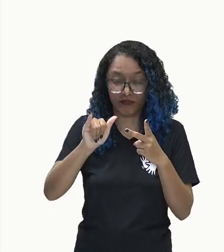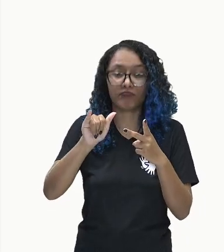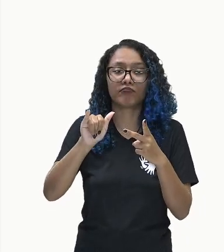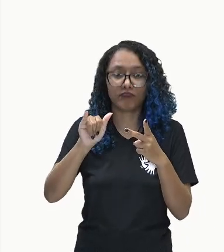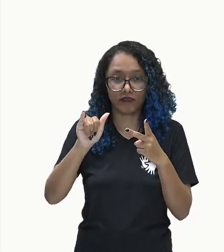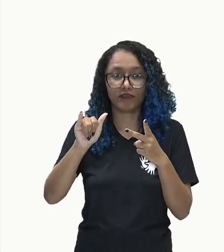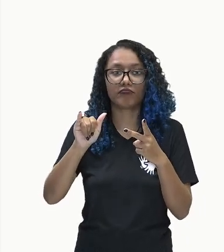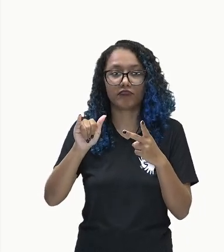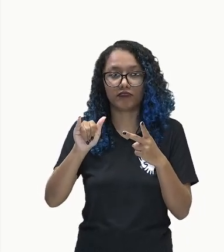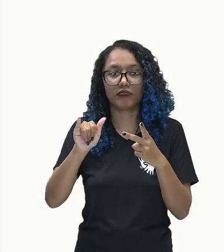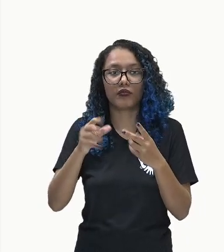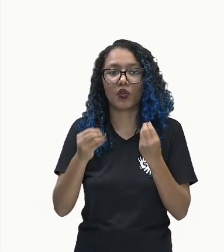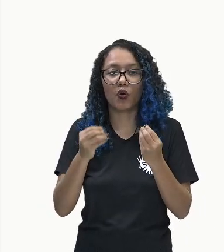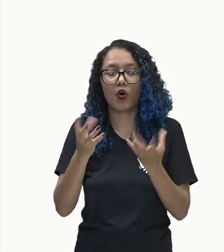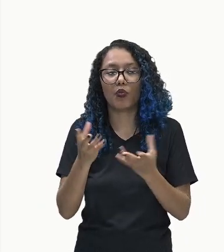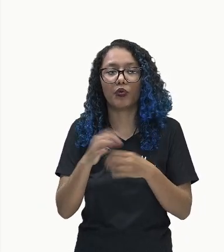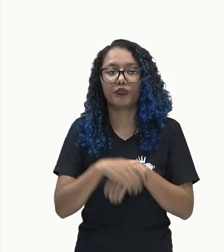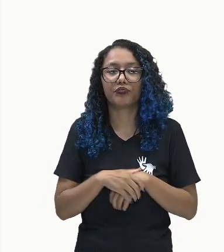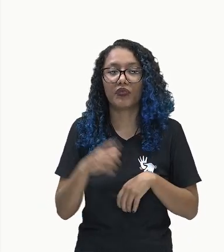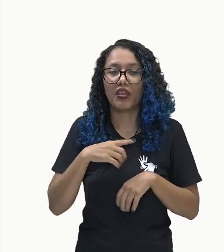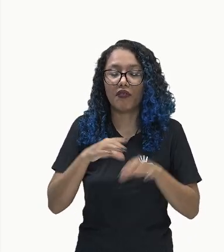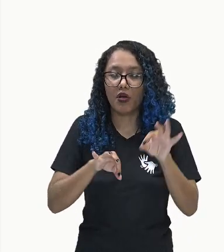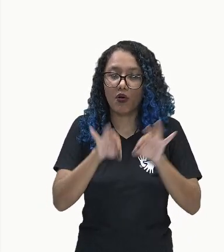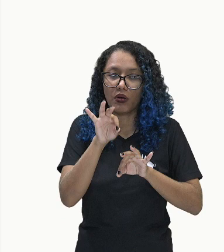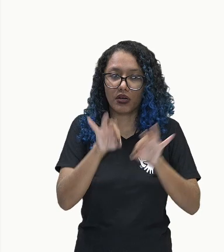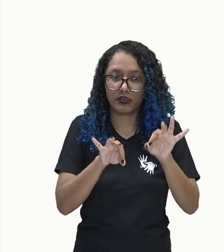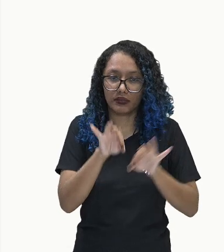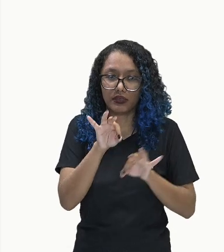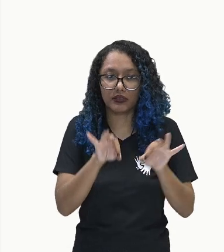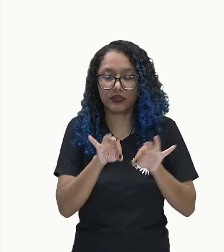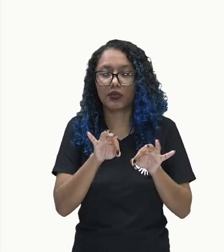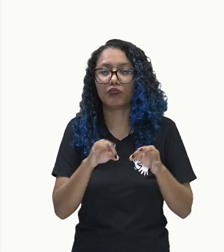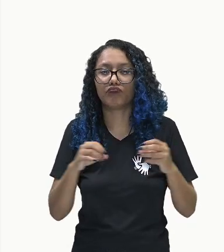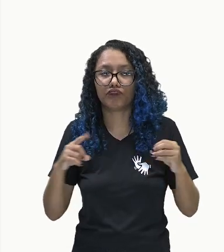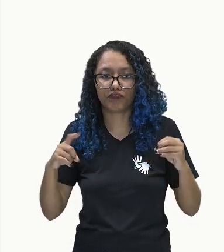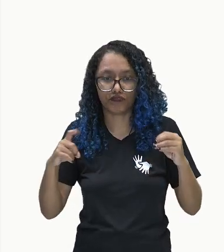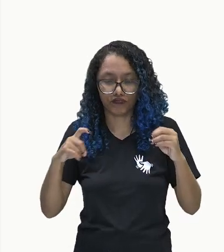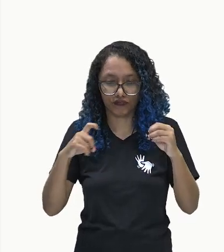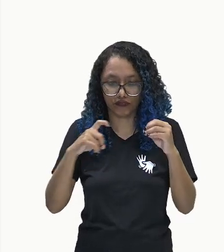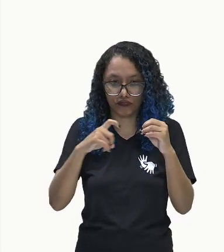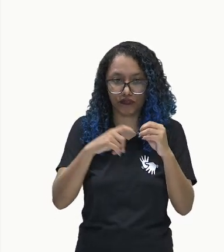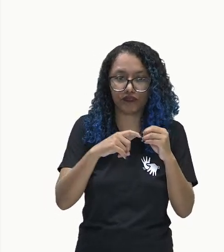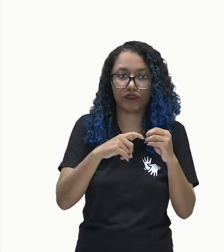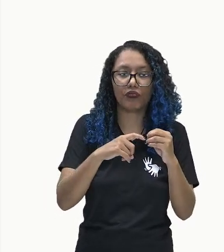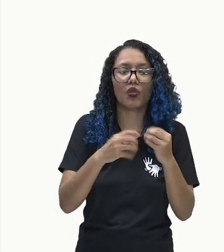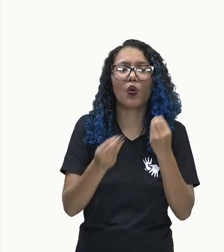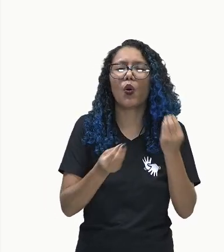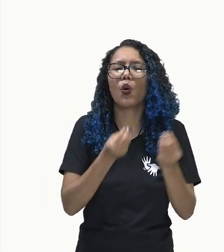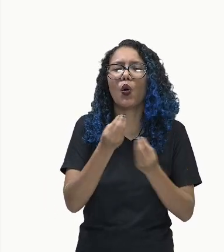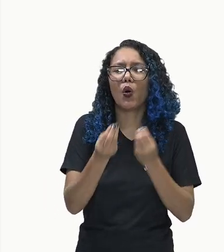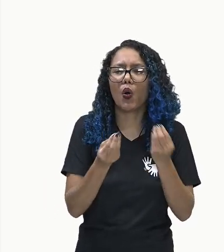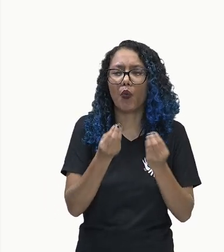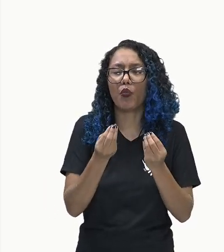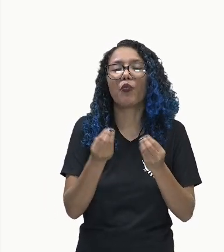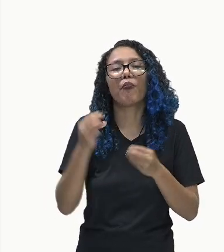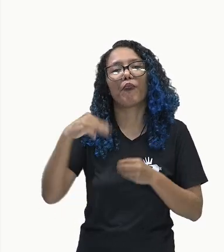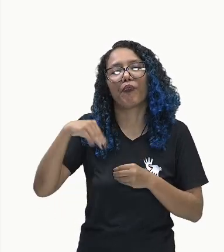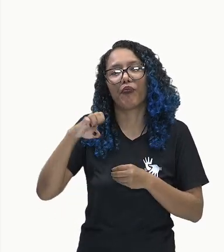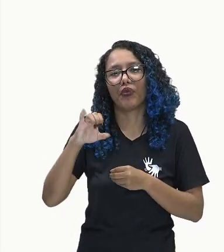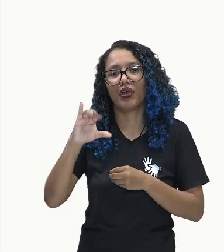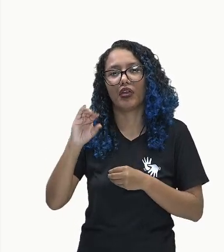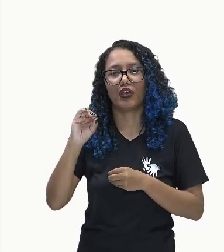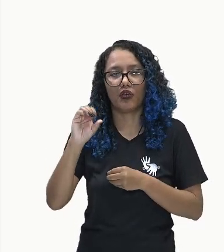foram formados, a formação dos espermatozoides e óvulos é por